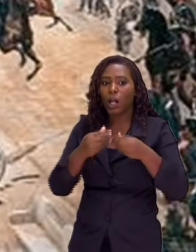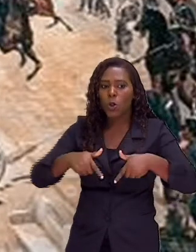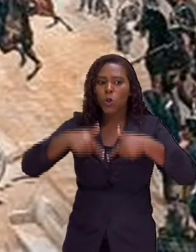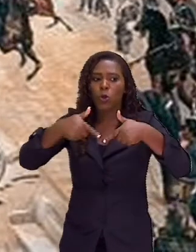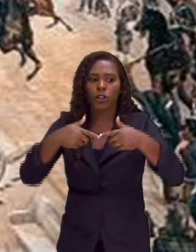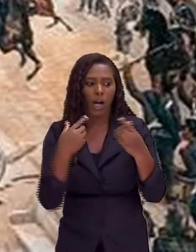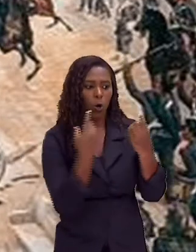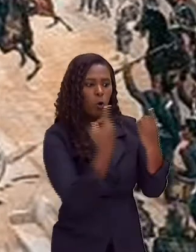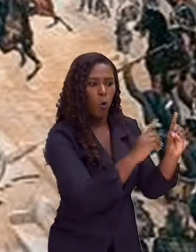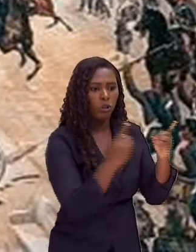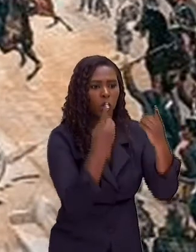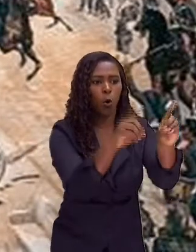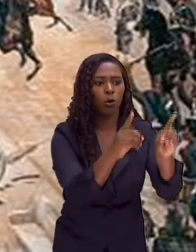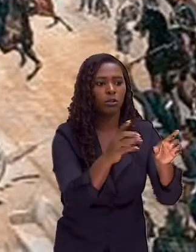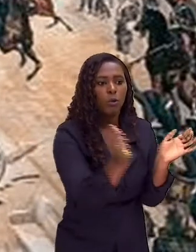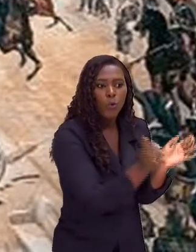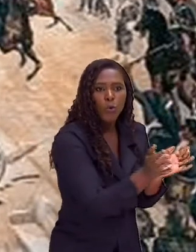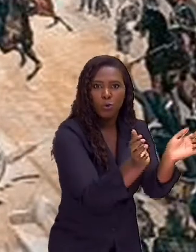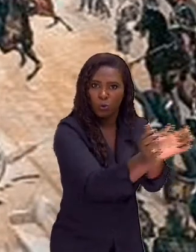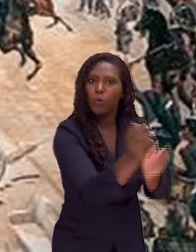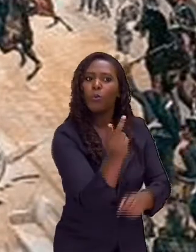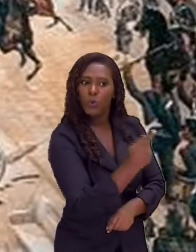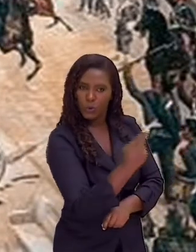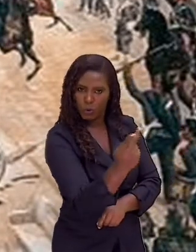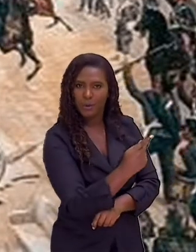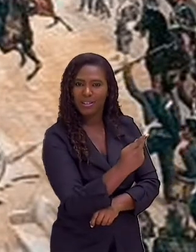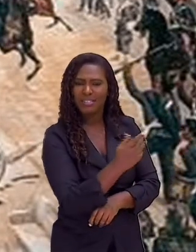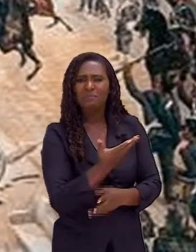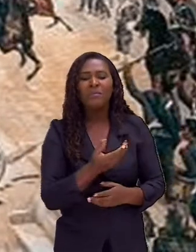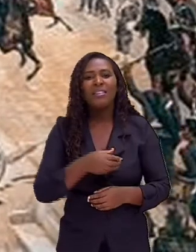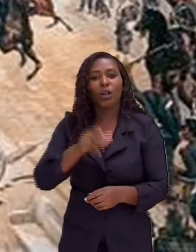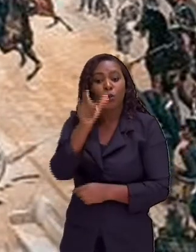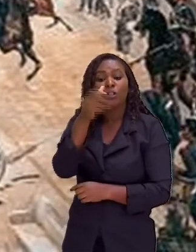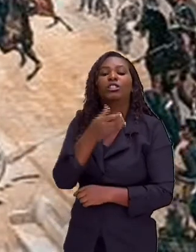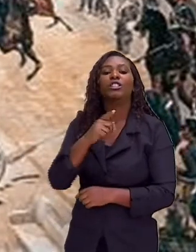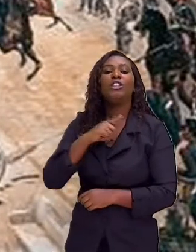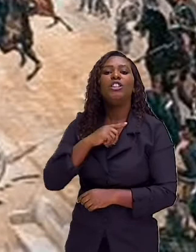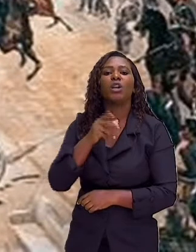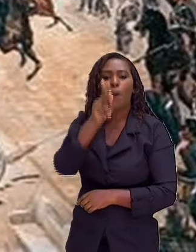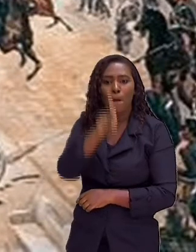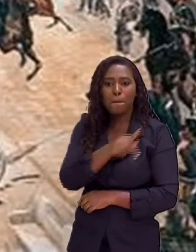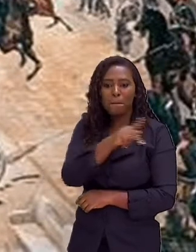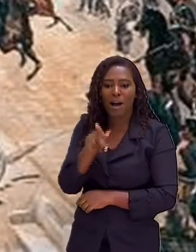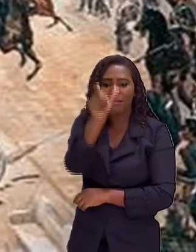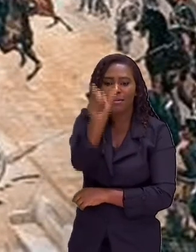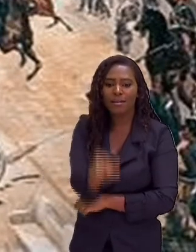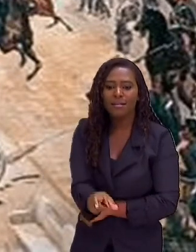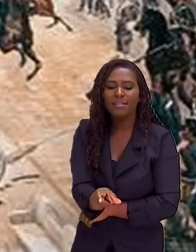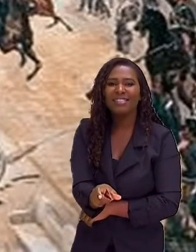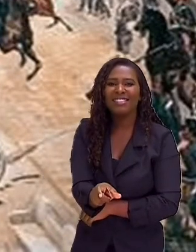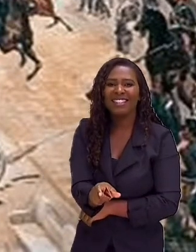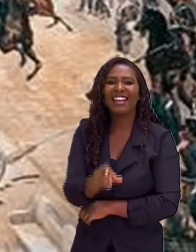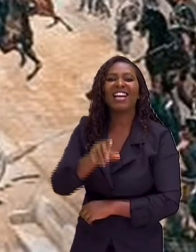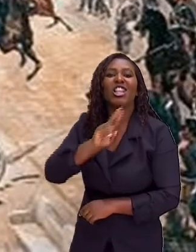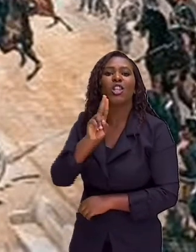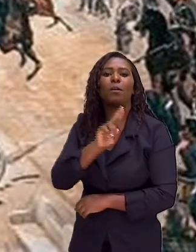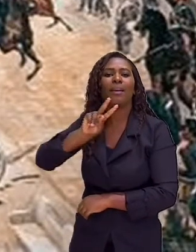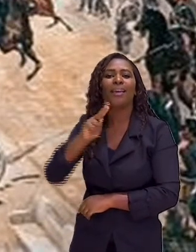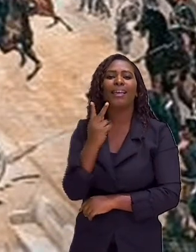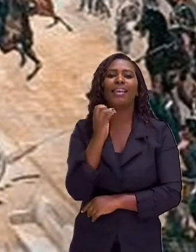Costilla, pároco da cidade de Dolores. Hidalgo era crioulo, padre,